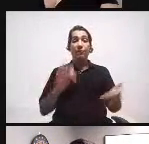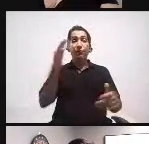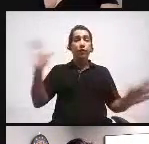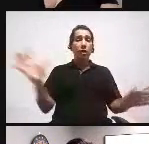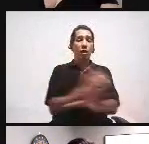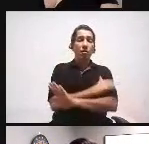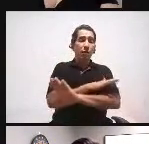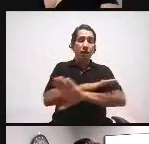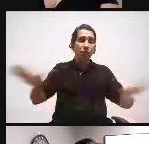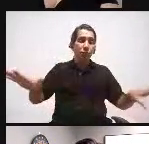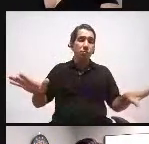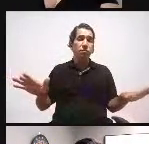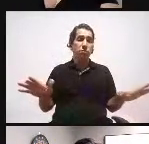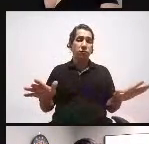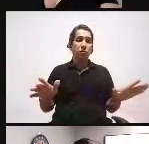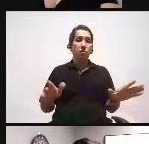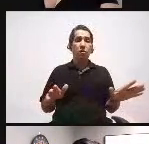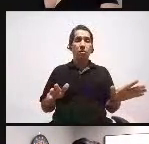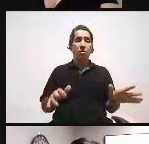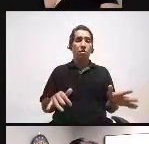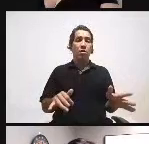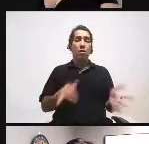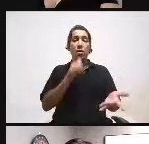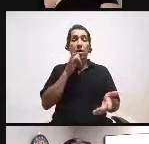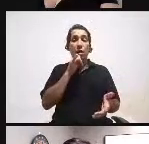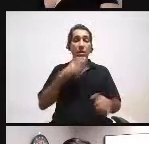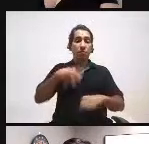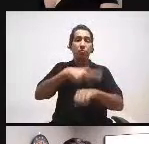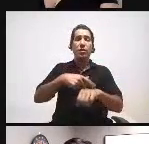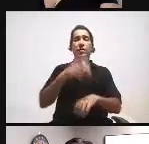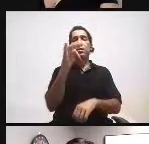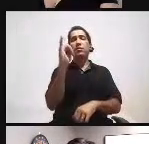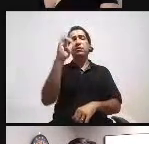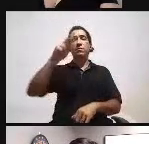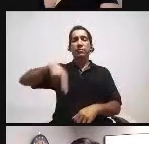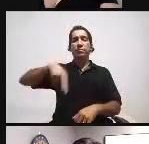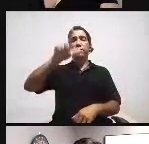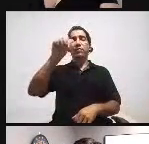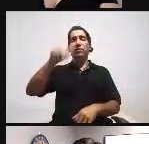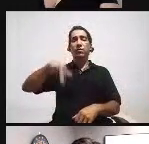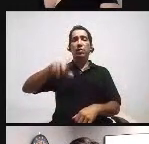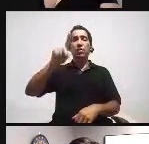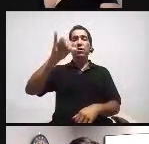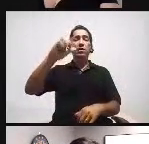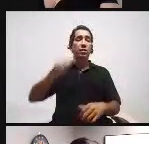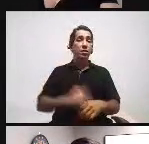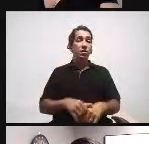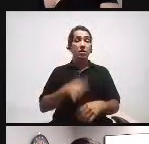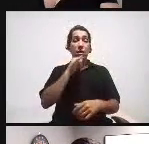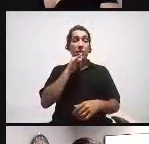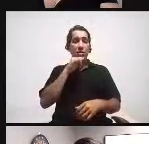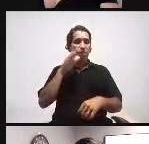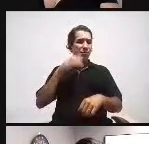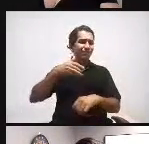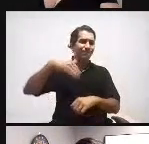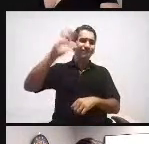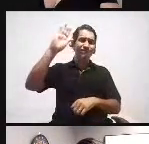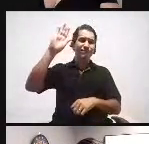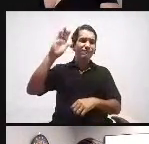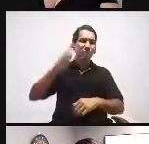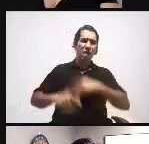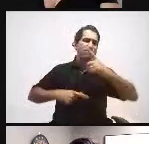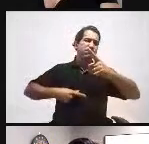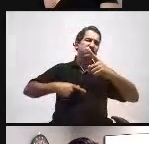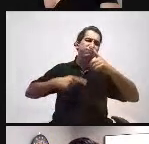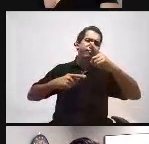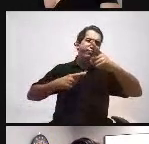A Finlândia é o país mais adiantado hoje nessa área de educação digital. O que é que a Finlândia fez? Acabou